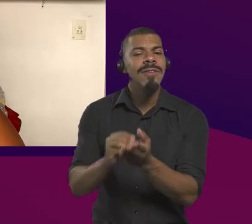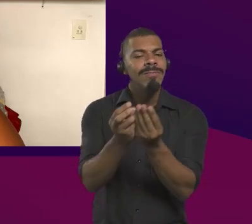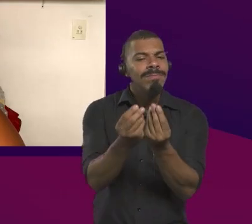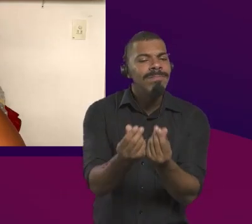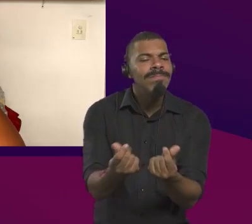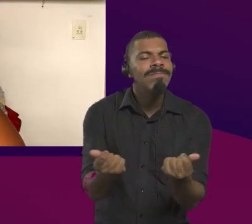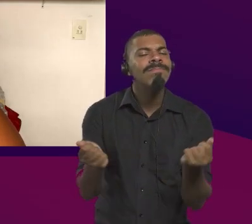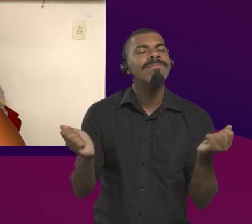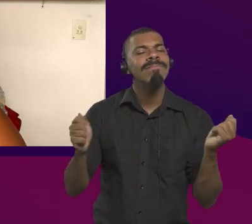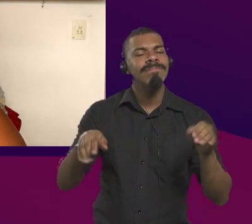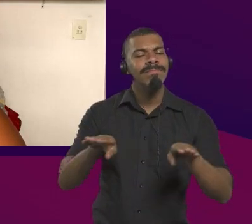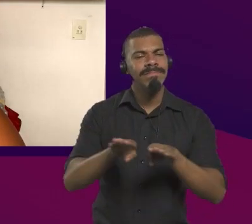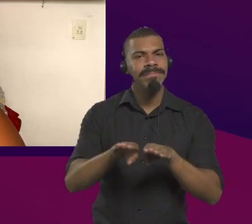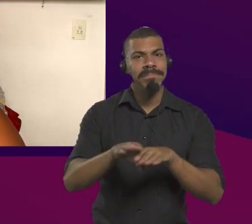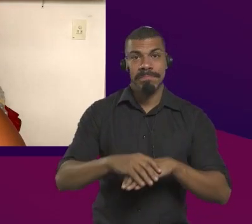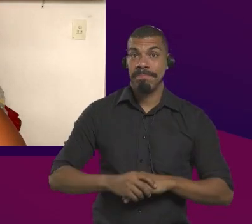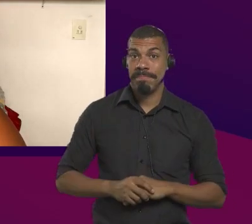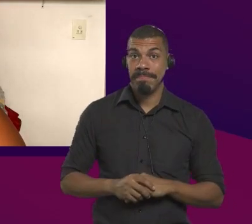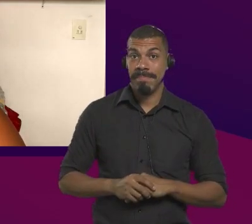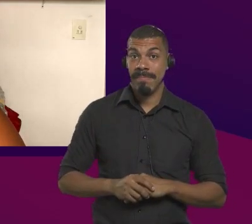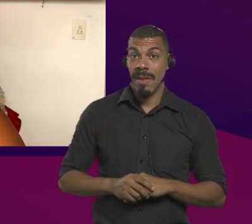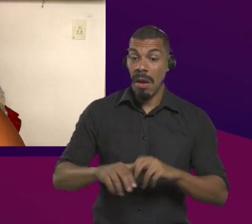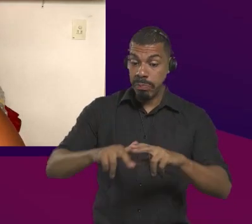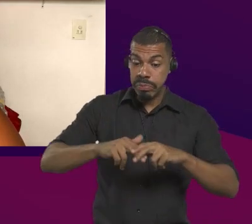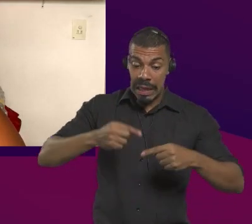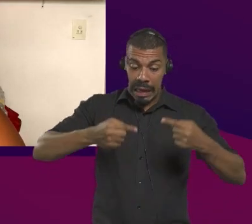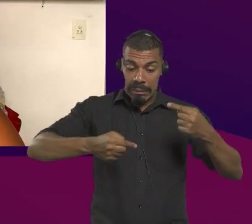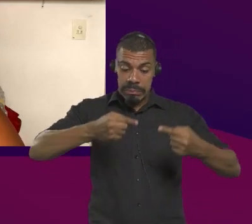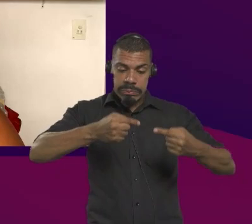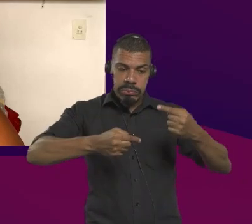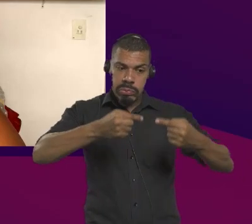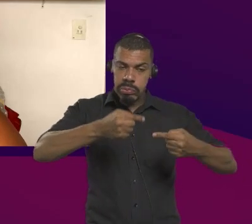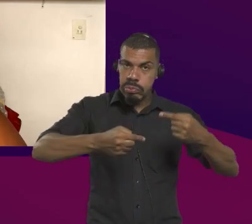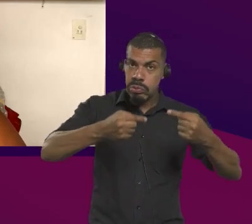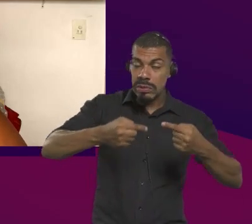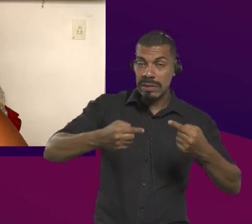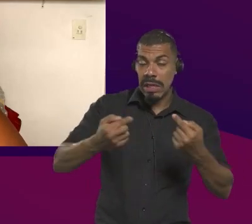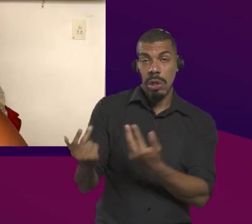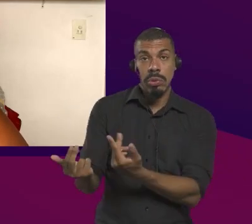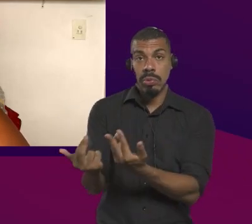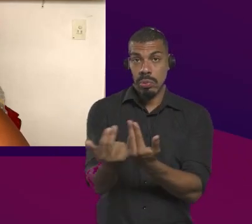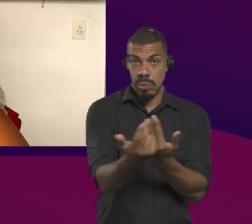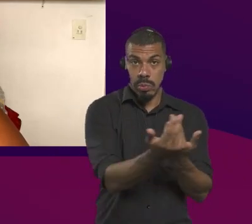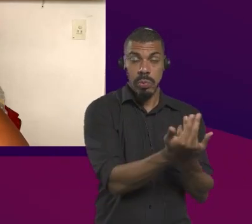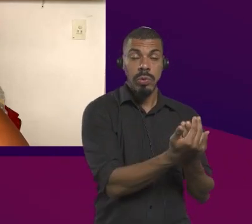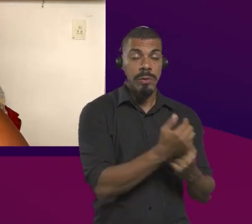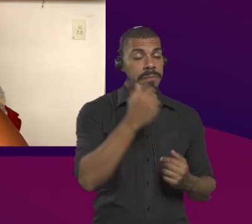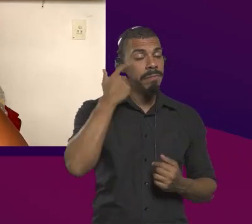profundidade ali, da gente mexer na política de fato mesmo, ali, Sim. assim como